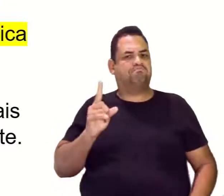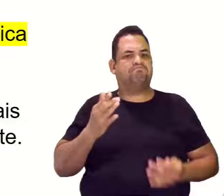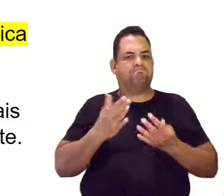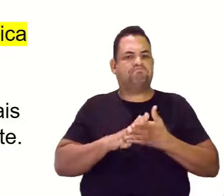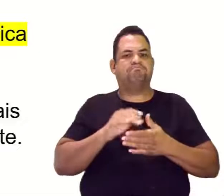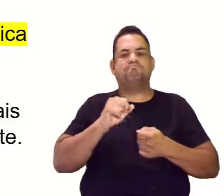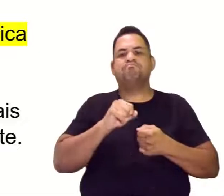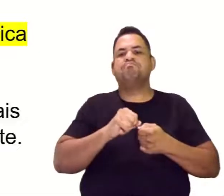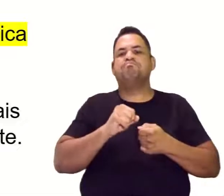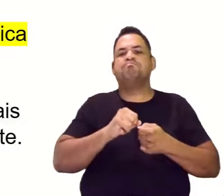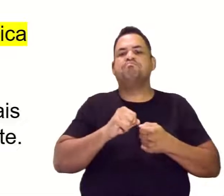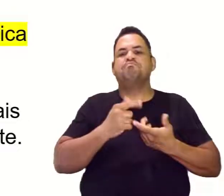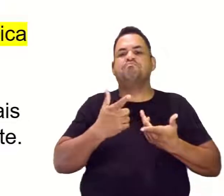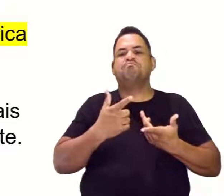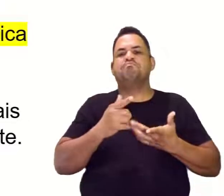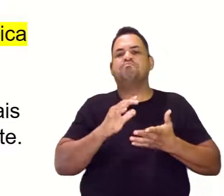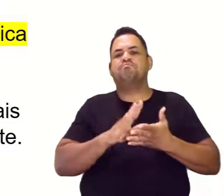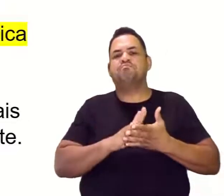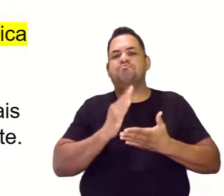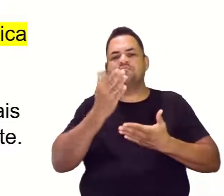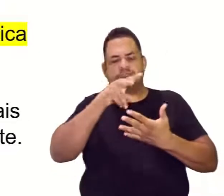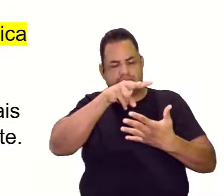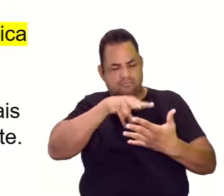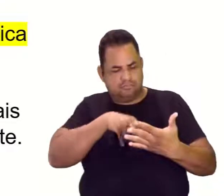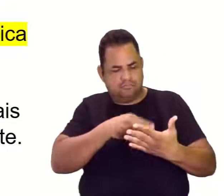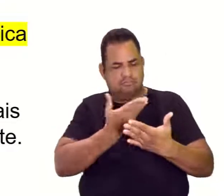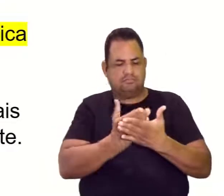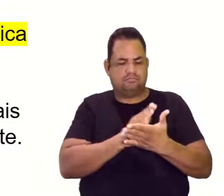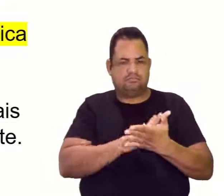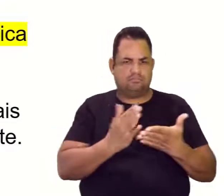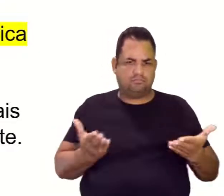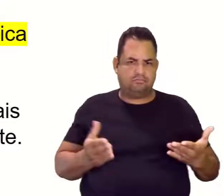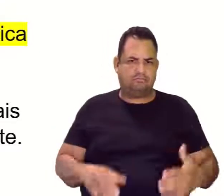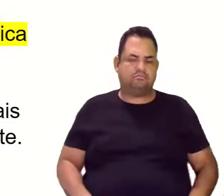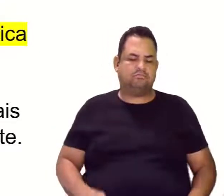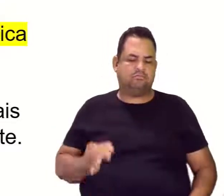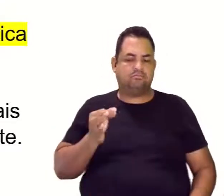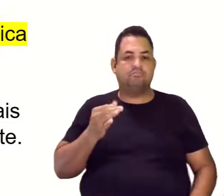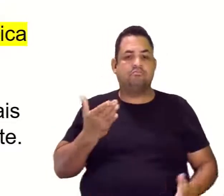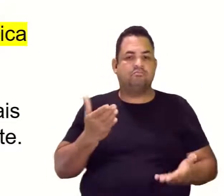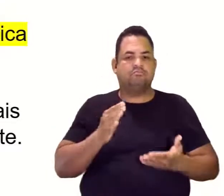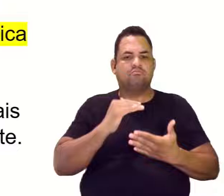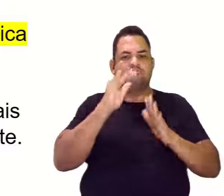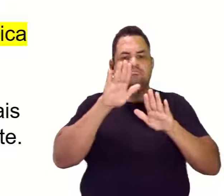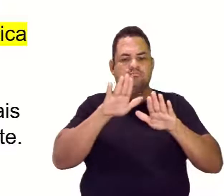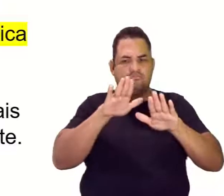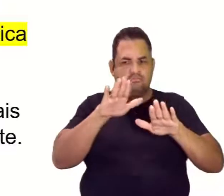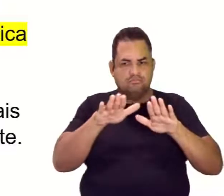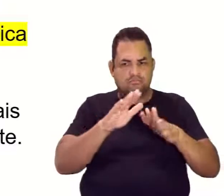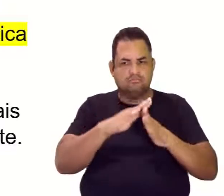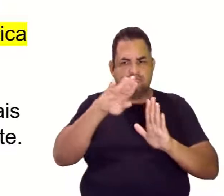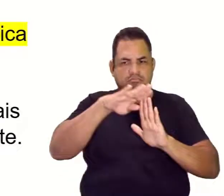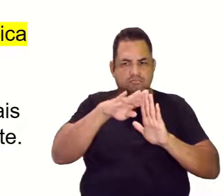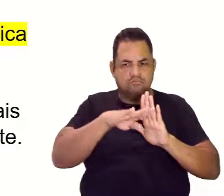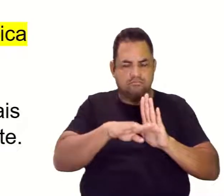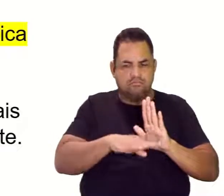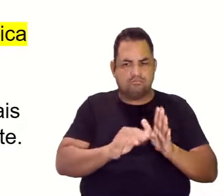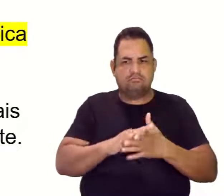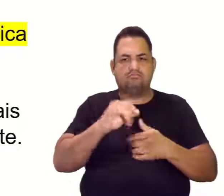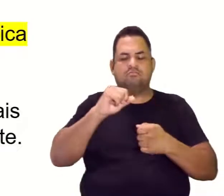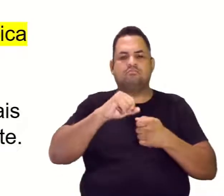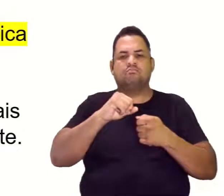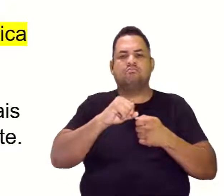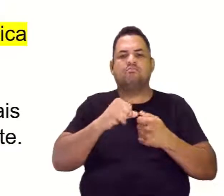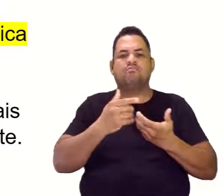Você vai fazer o quê? Você vai fazendo já lendo e interpretando, né? Com certeza, esse passo a passo que a gente está colocando aqui, você vai